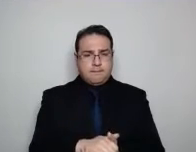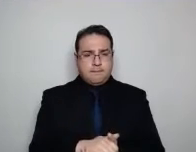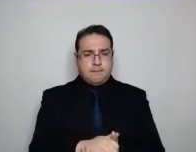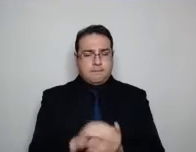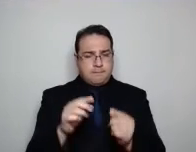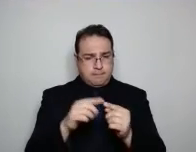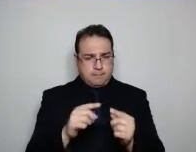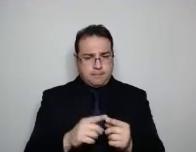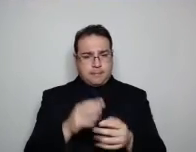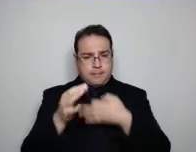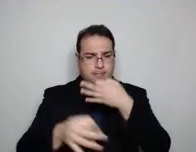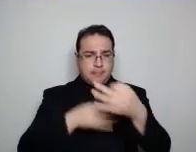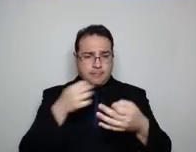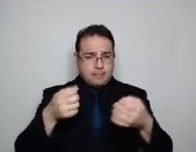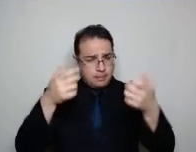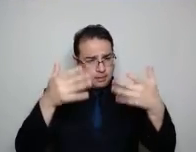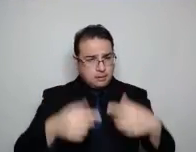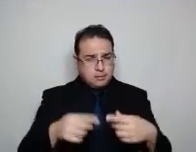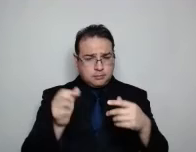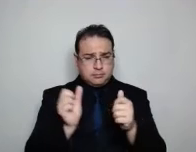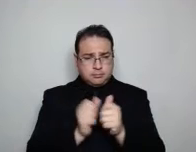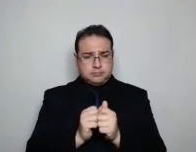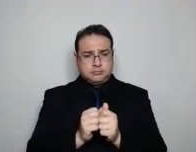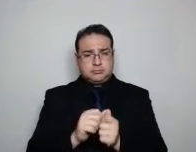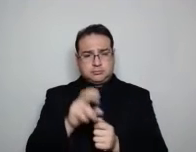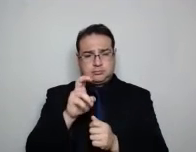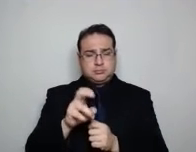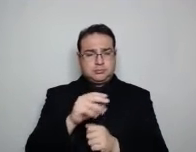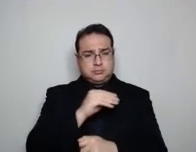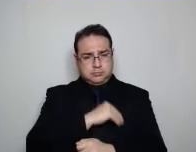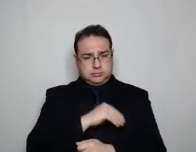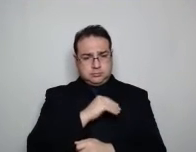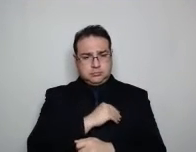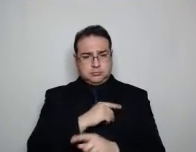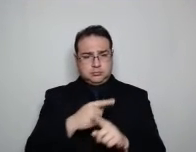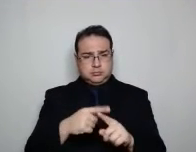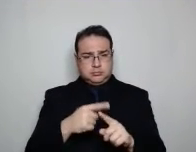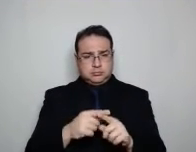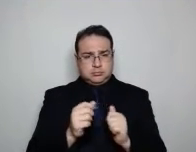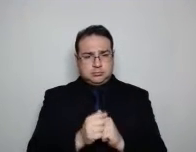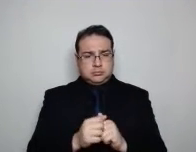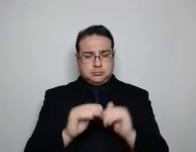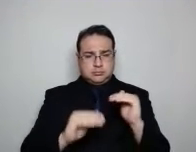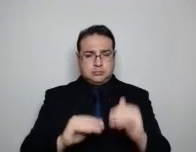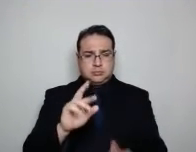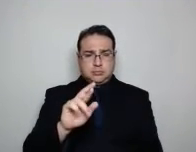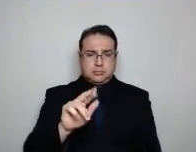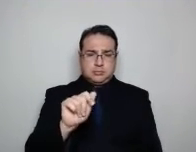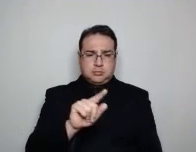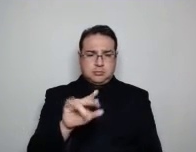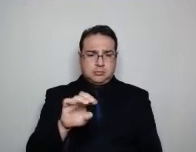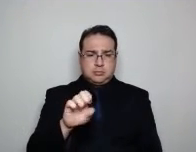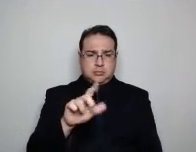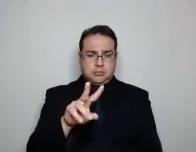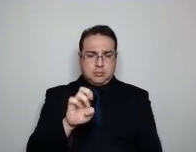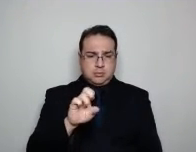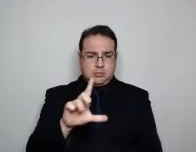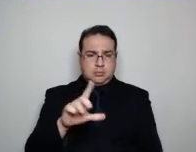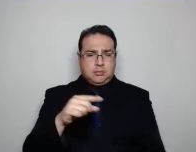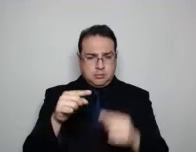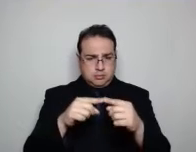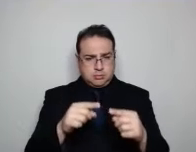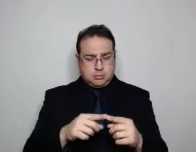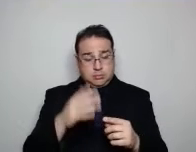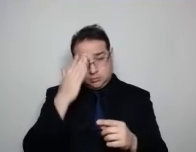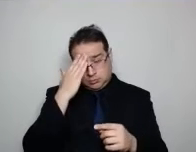alimentos fixados em 5 salários mínimos é mais do que razoável, pelo que a decisão recorrida só